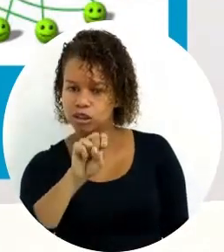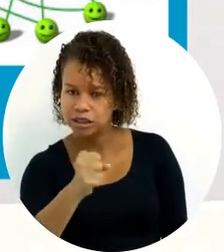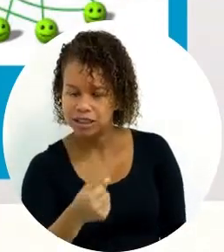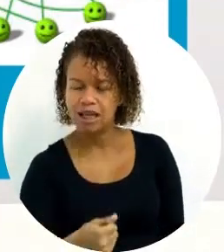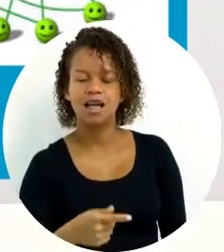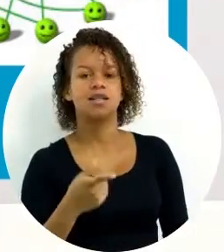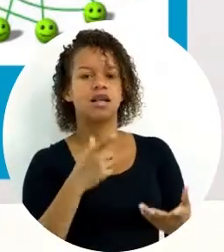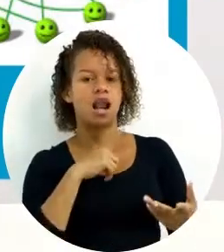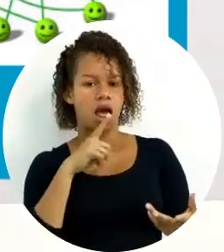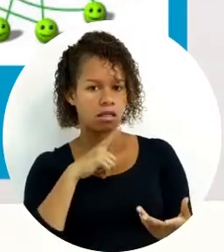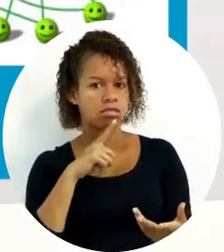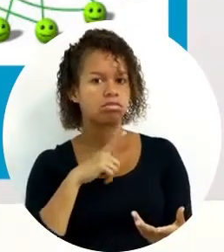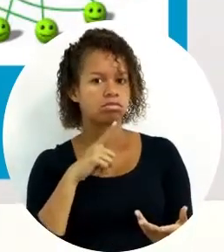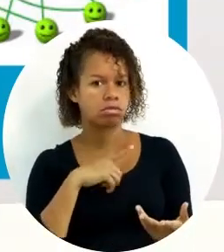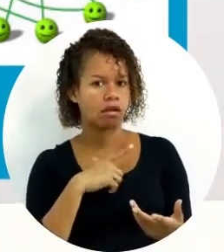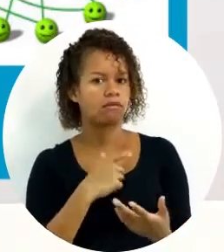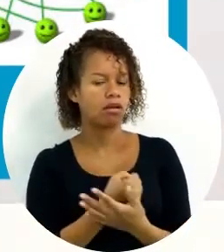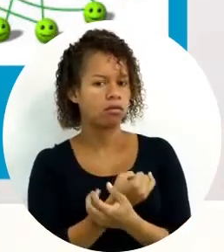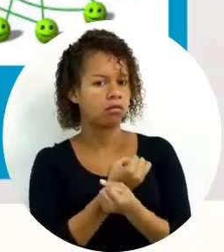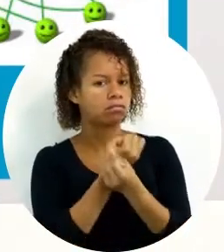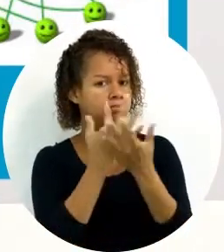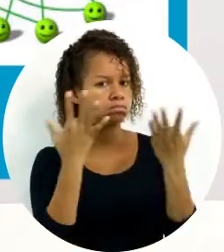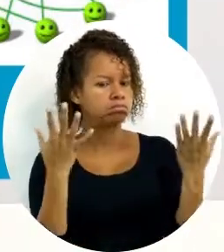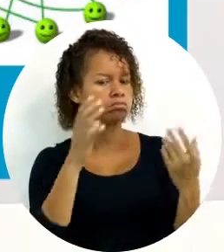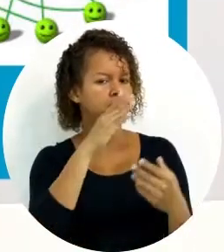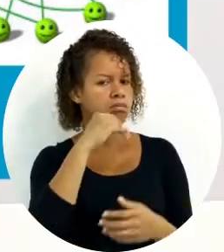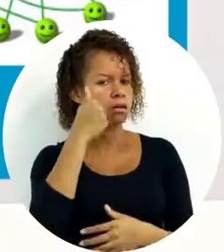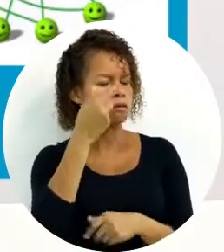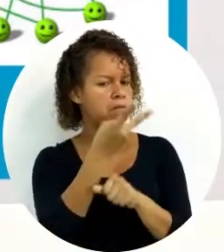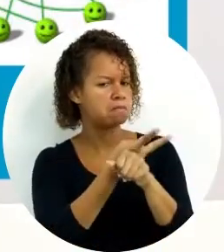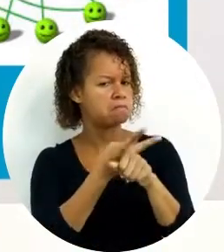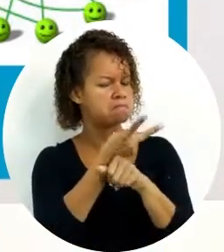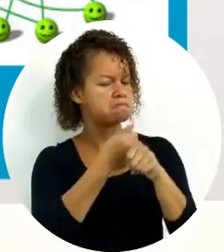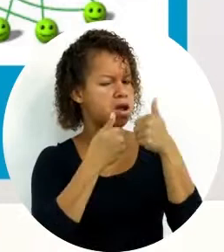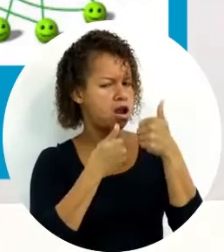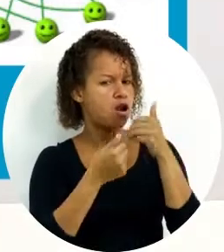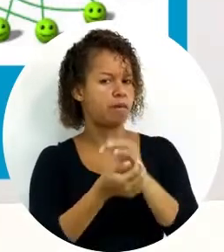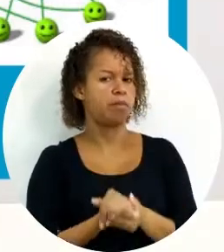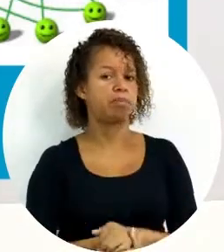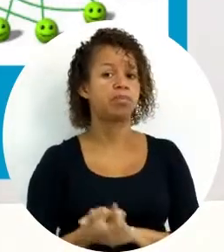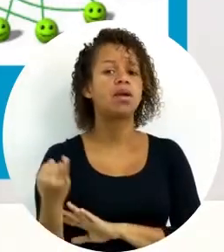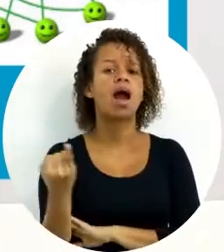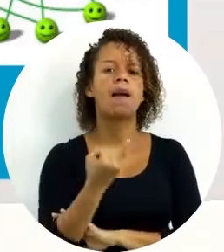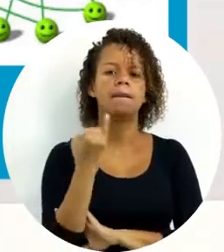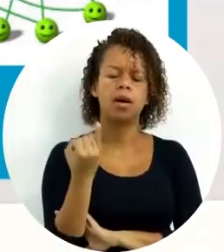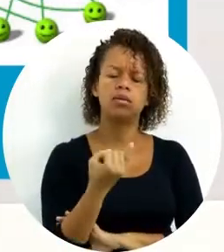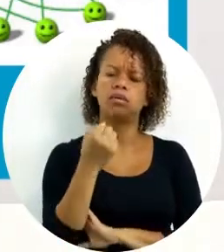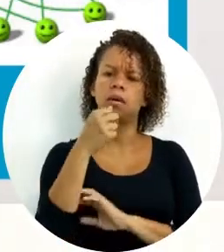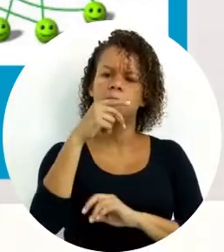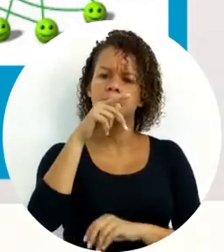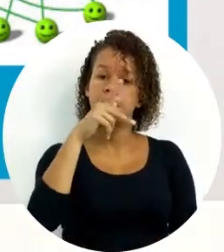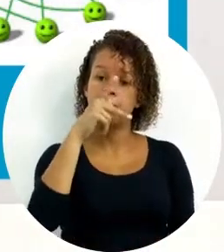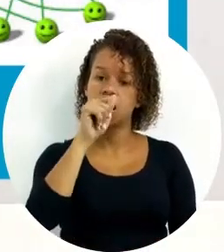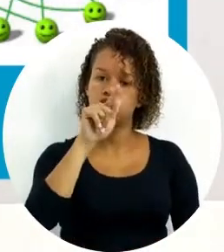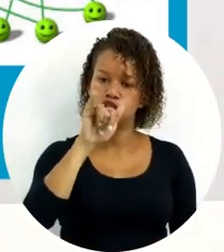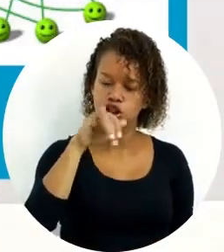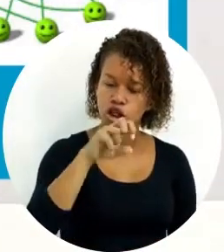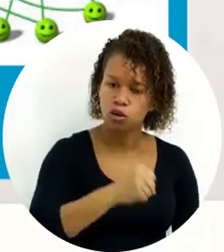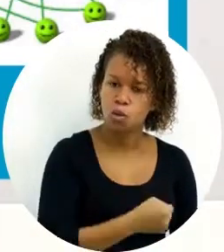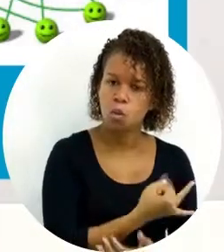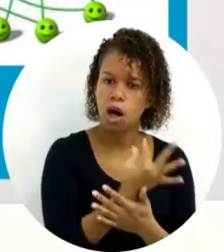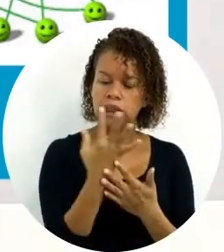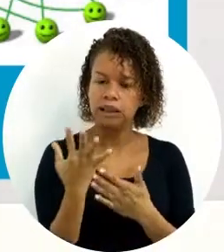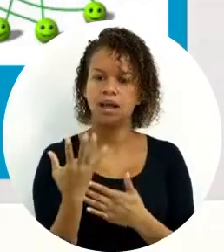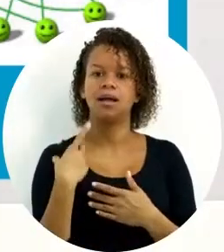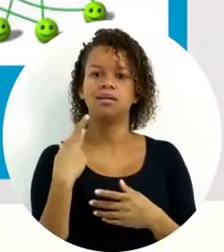links ela vai ter uma qualidade na questão da busca. E a importância de uma página é medida pela quantidade e